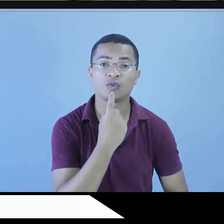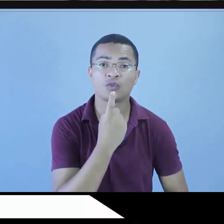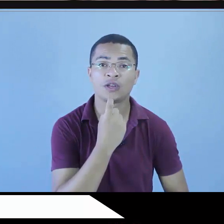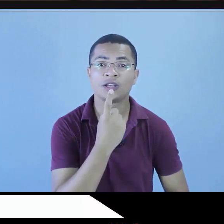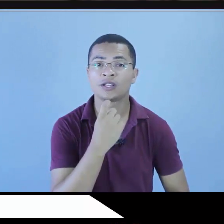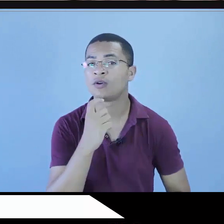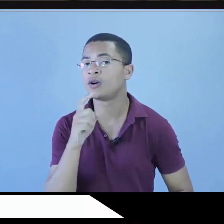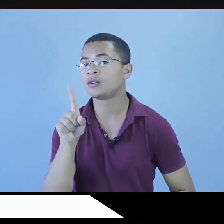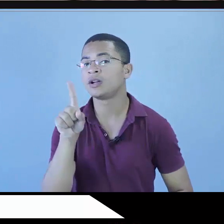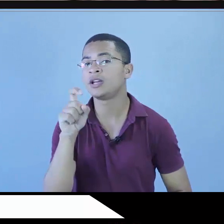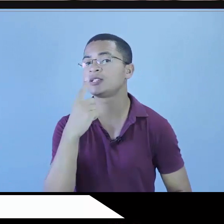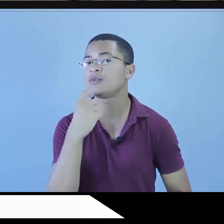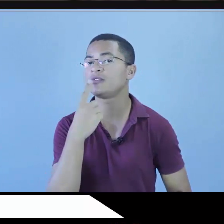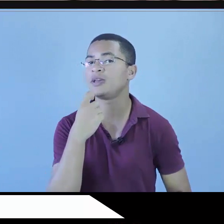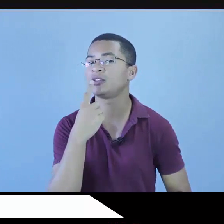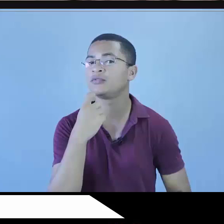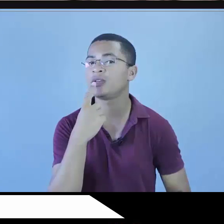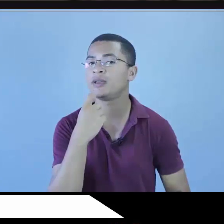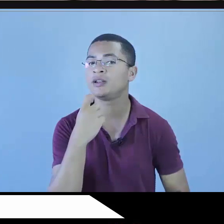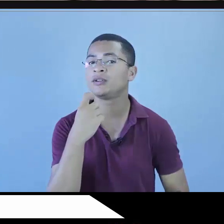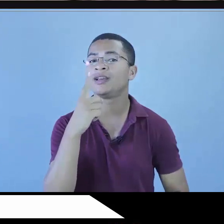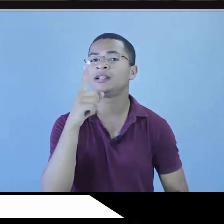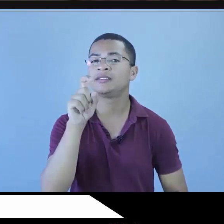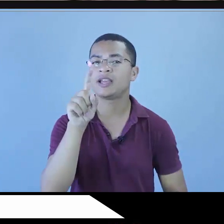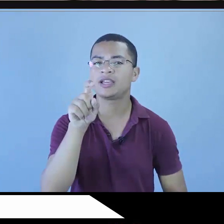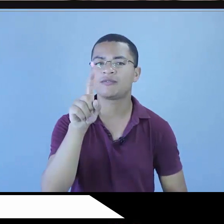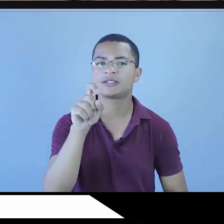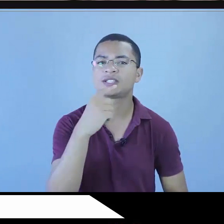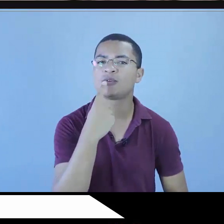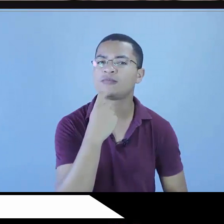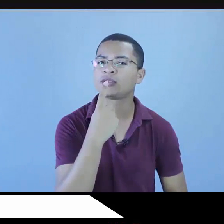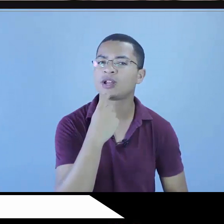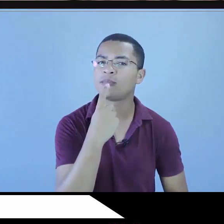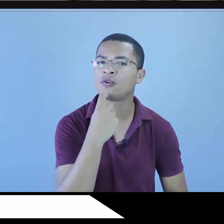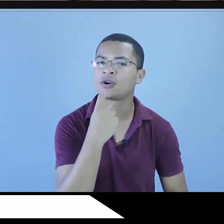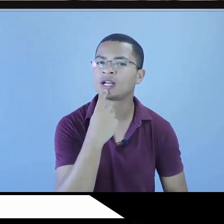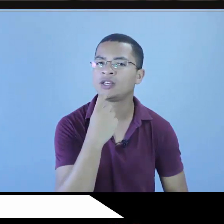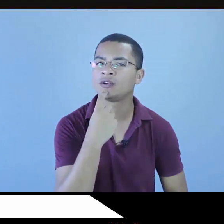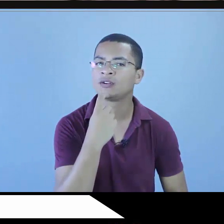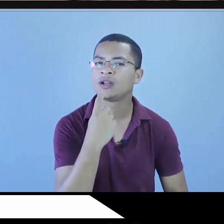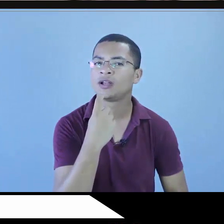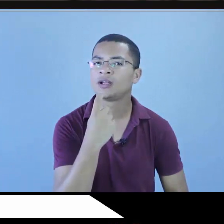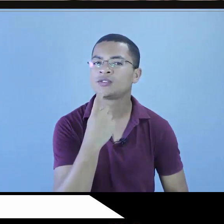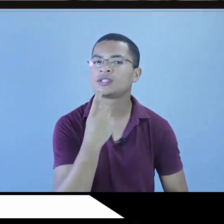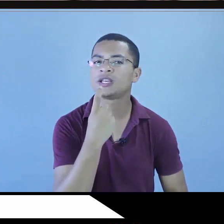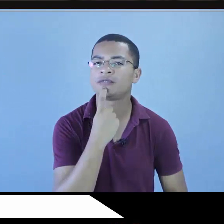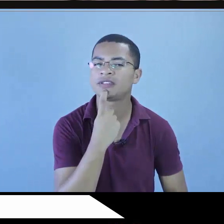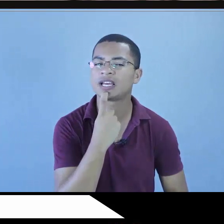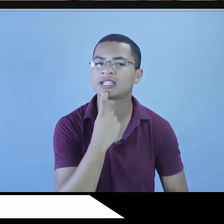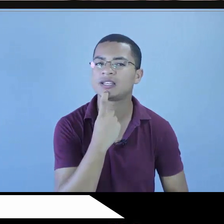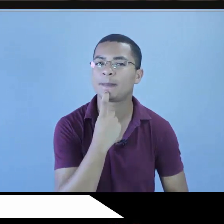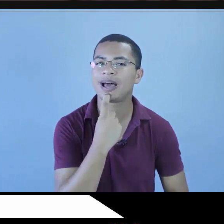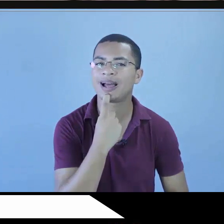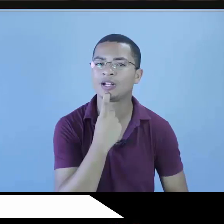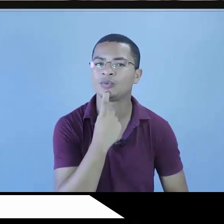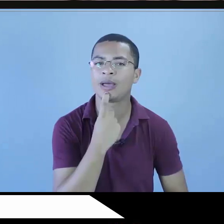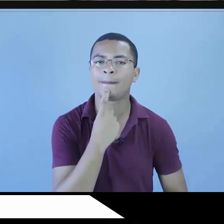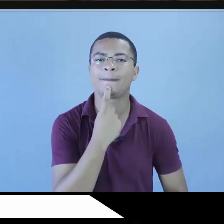vermelho. Então, ó, esse movimento, vermelho. Tem que fazer esse movimento na boca aqui, ó. Se você